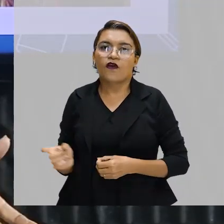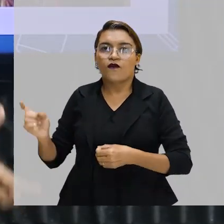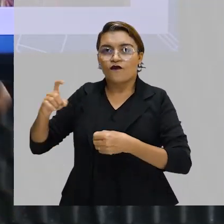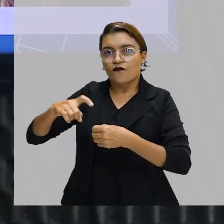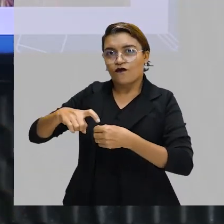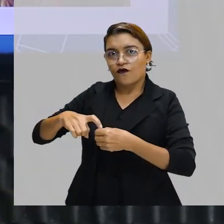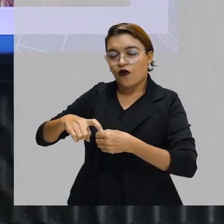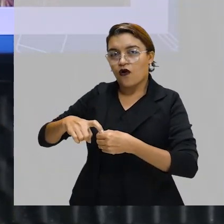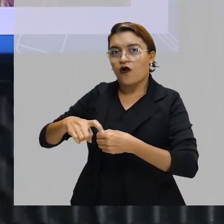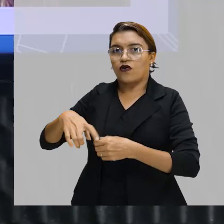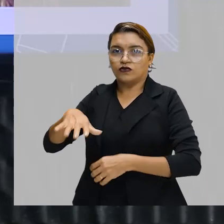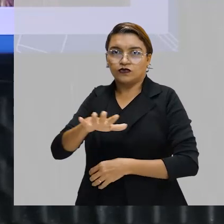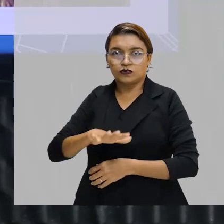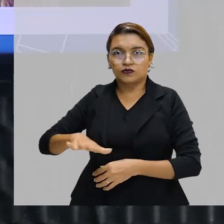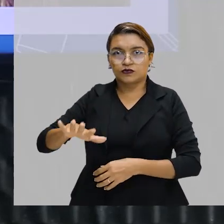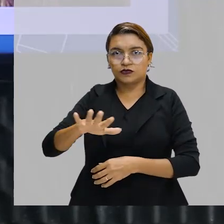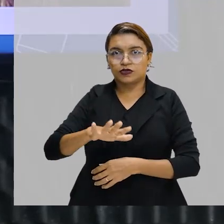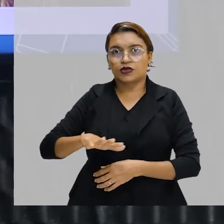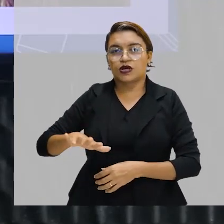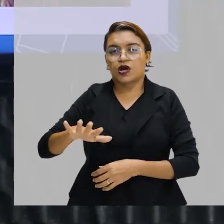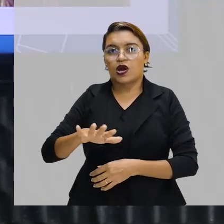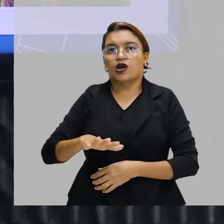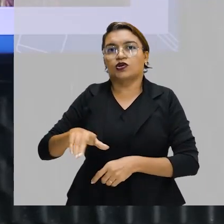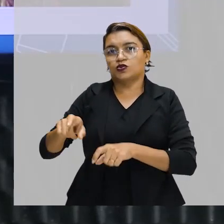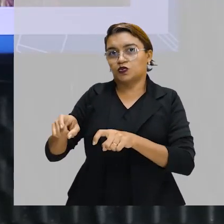ambientes pastoris, né?